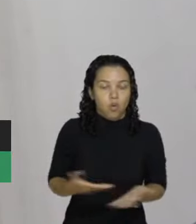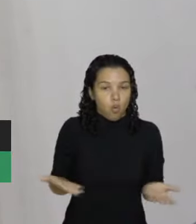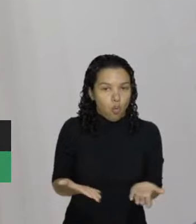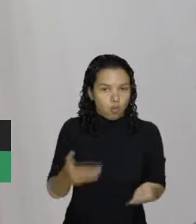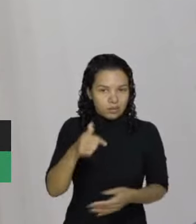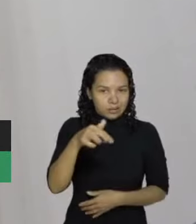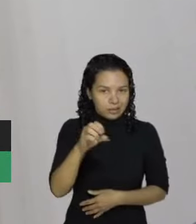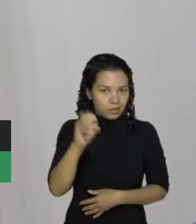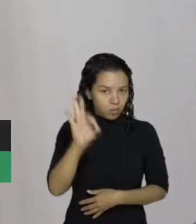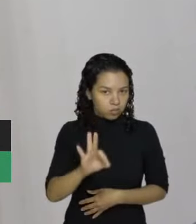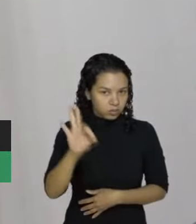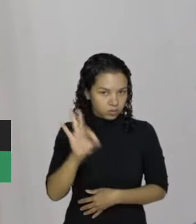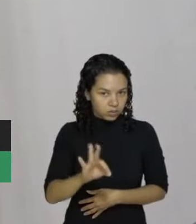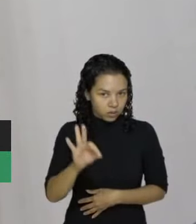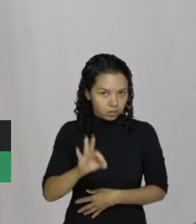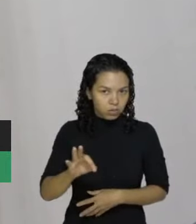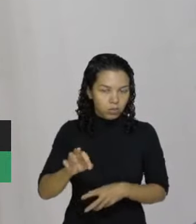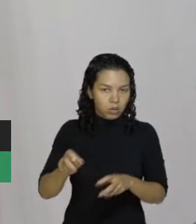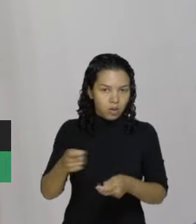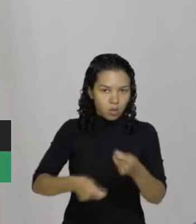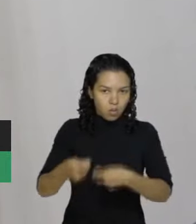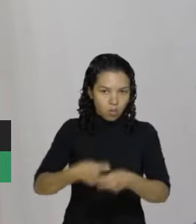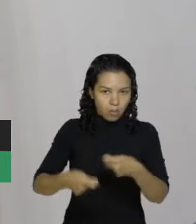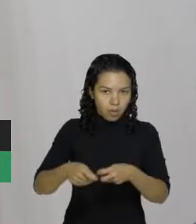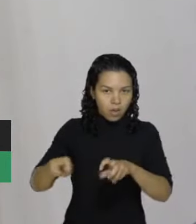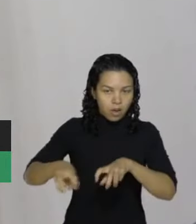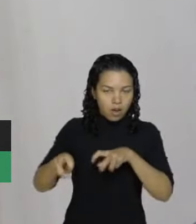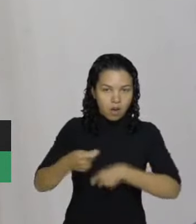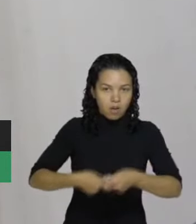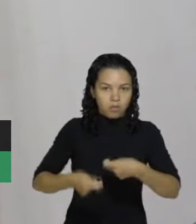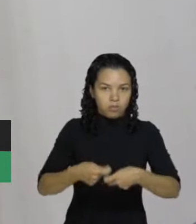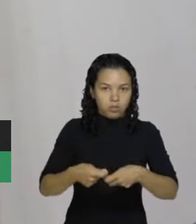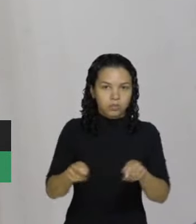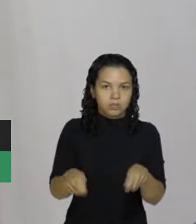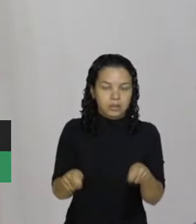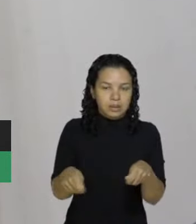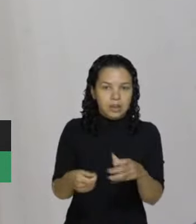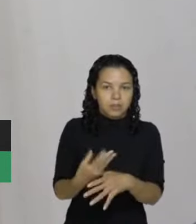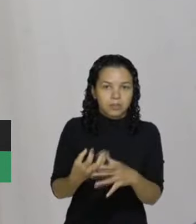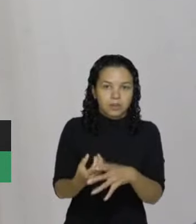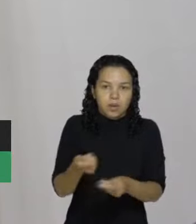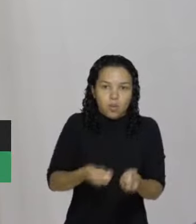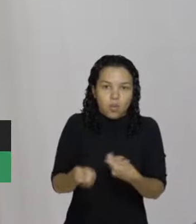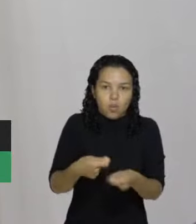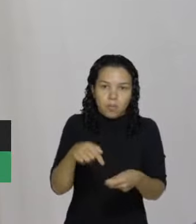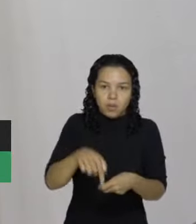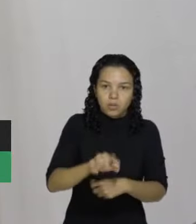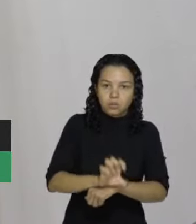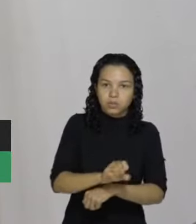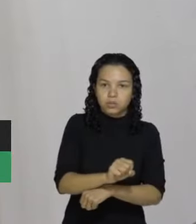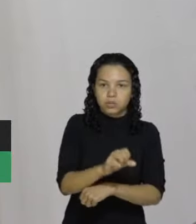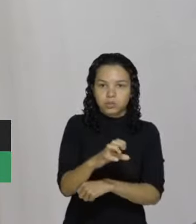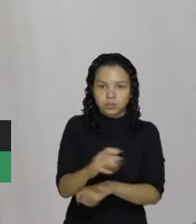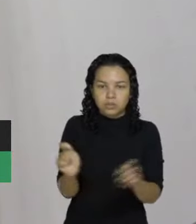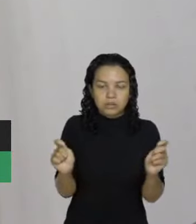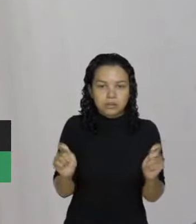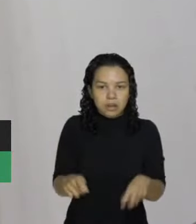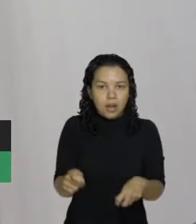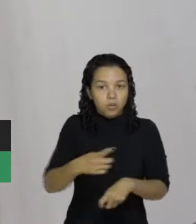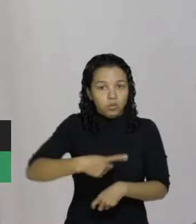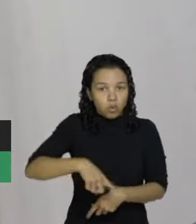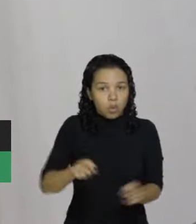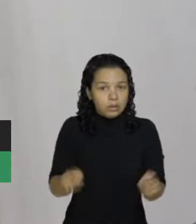economia é o agronegócio, vocês conseguem imaginar a perspectiva econômica para Santa Catarina, na medida em que nós podemos